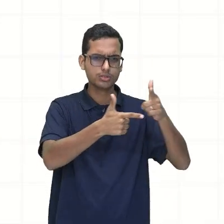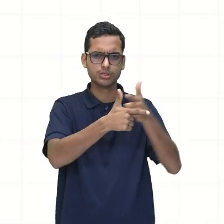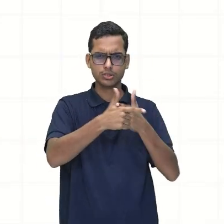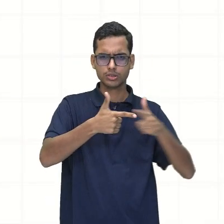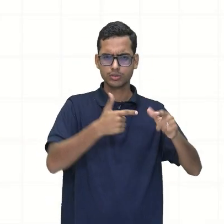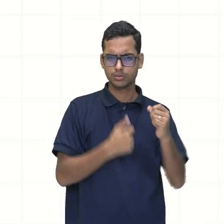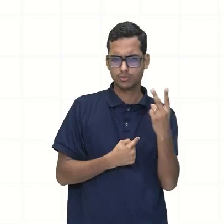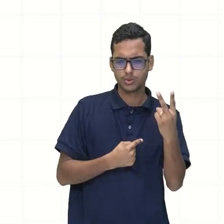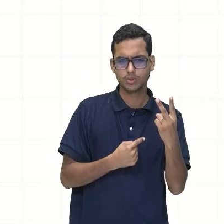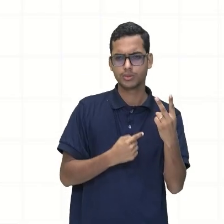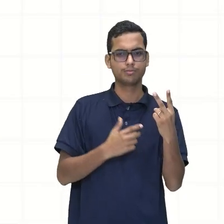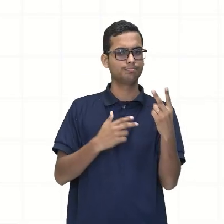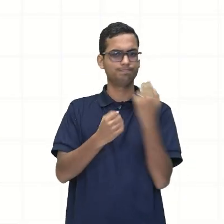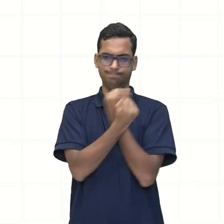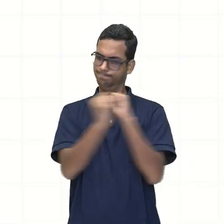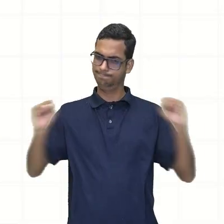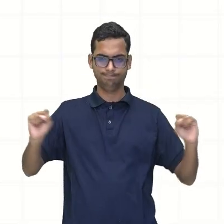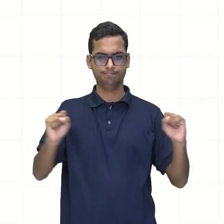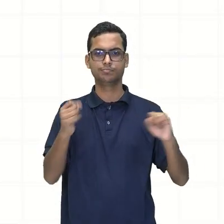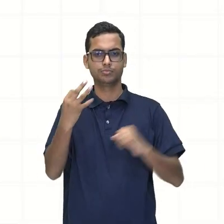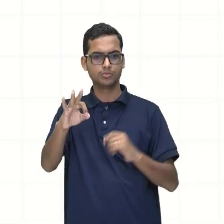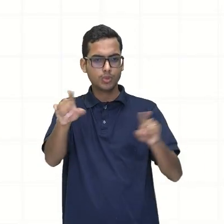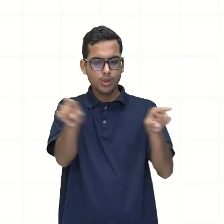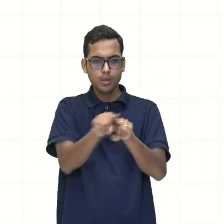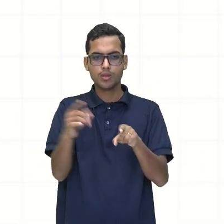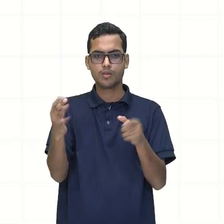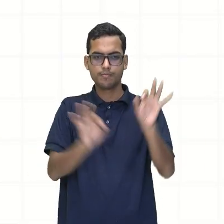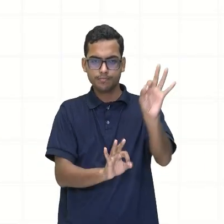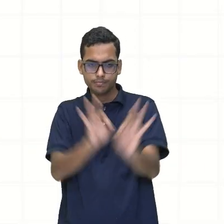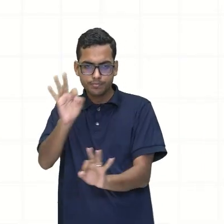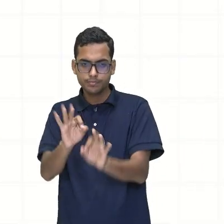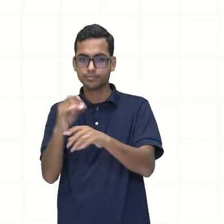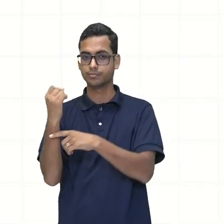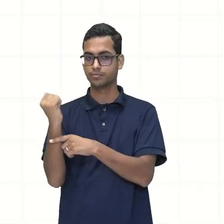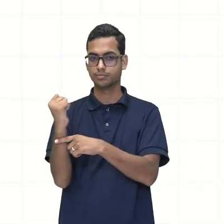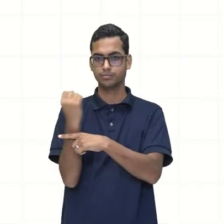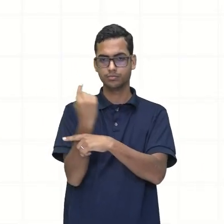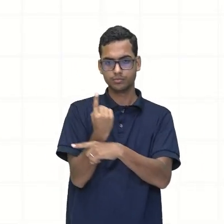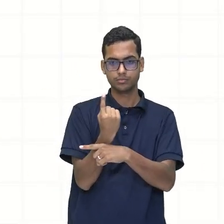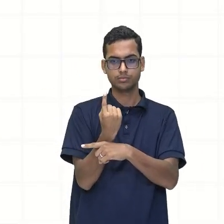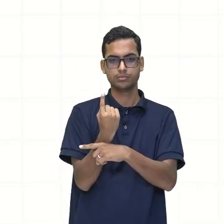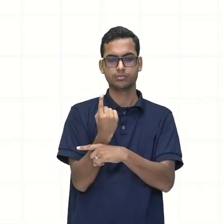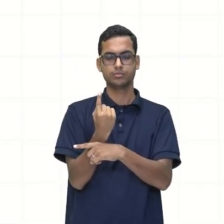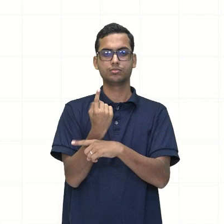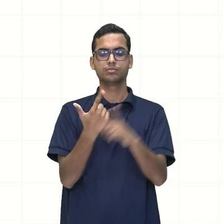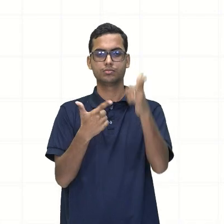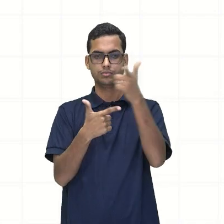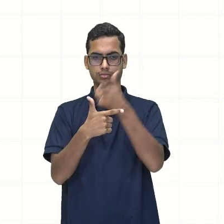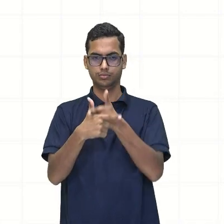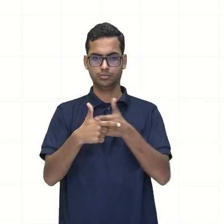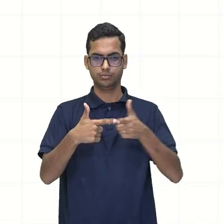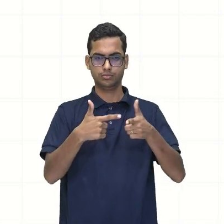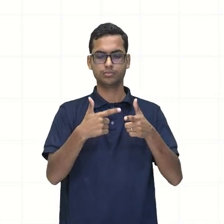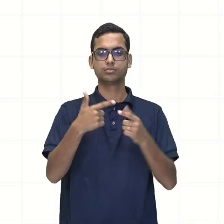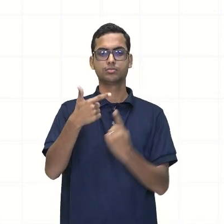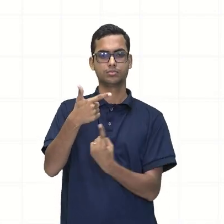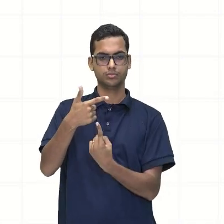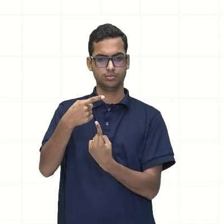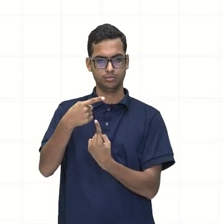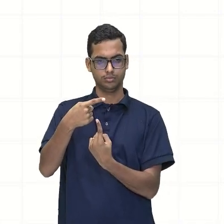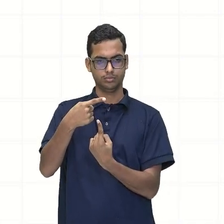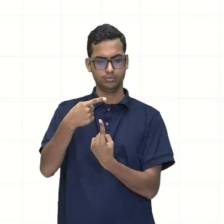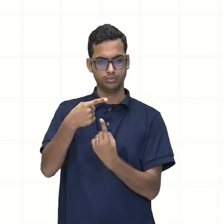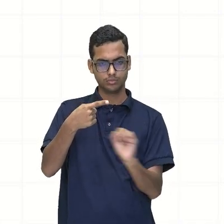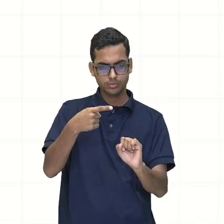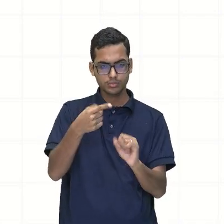embaixo, ó, 81 dividido por 18. A gente vai simplificar por 3, né? Por que por 3?